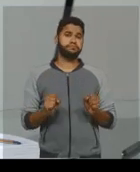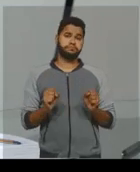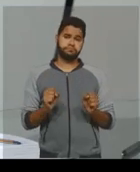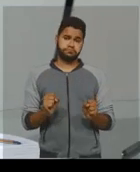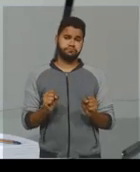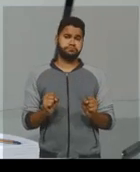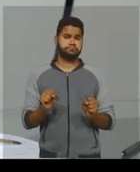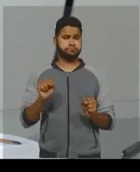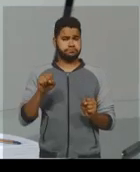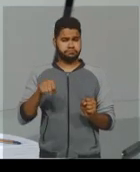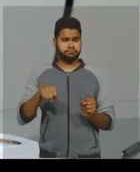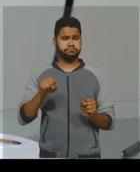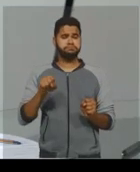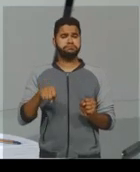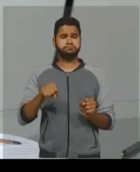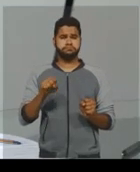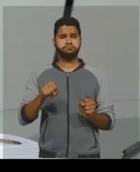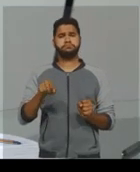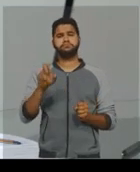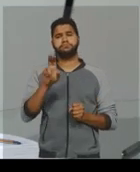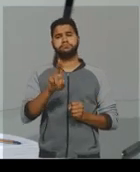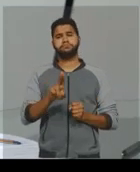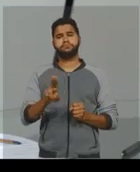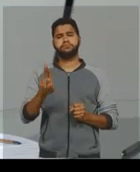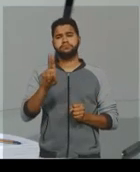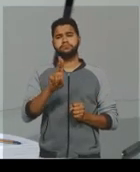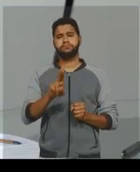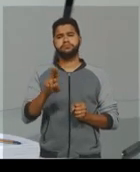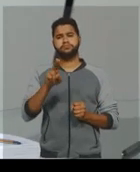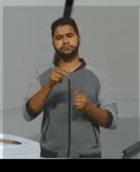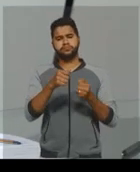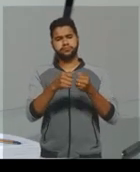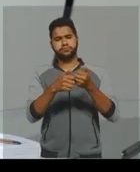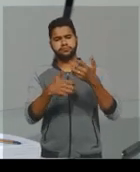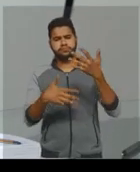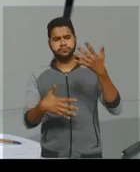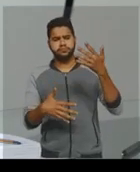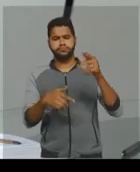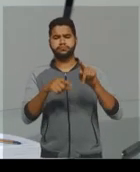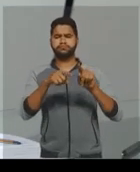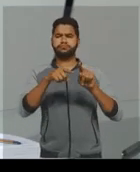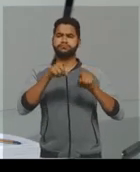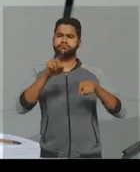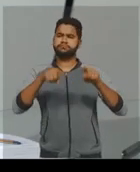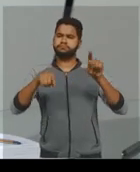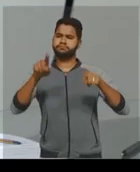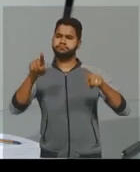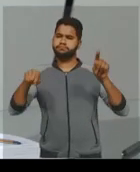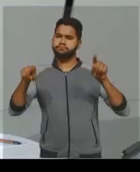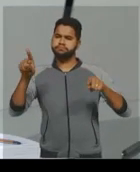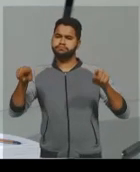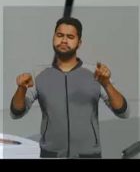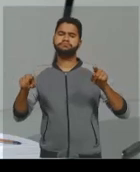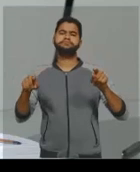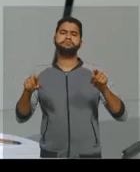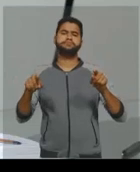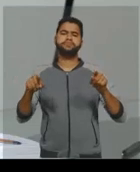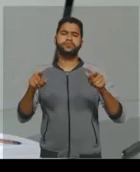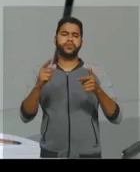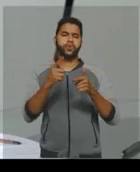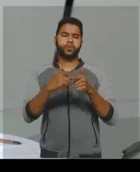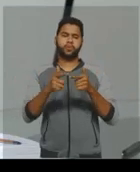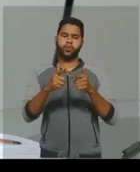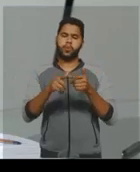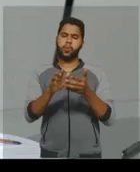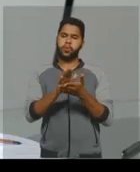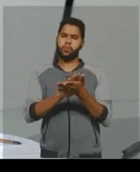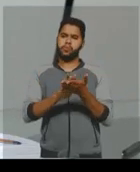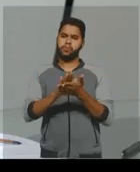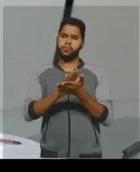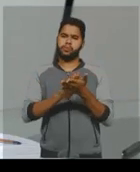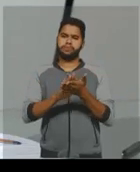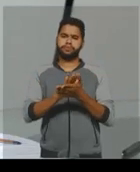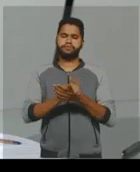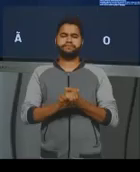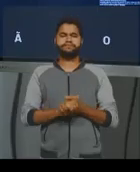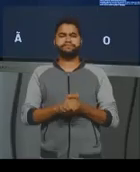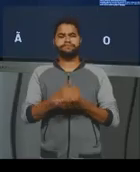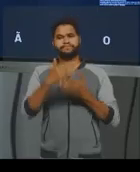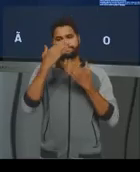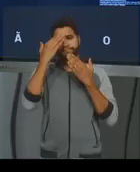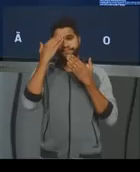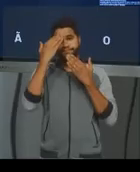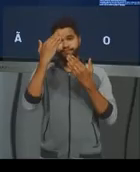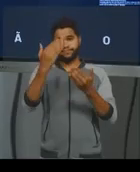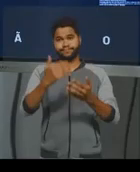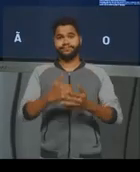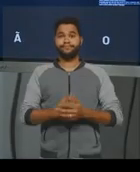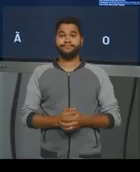sim, claro, usar dados estatísticos na sua introdução sem problema algum. Muito obrigada,